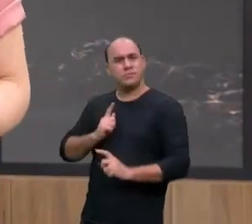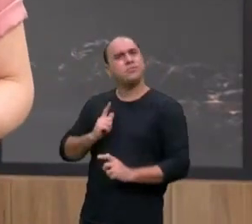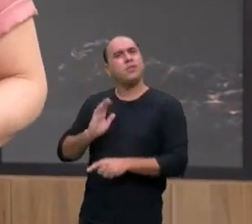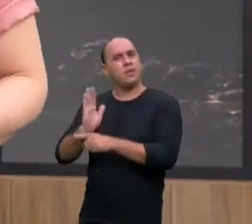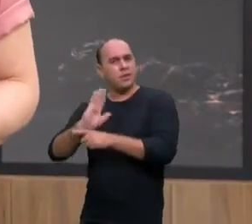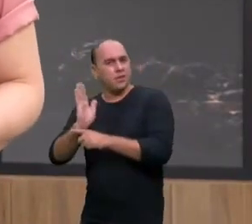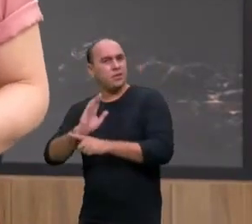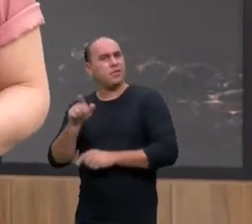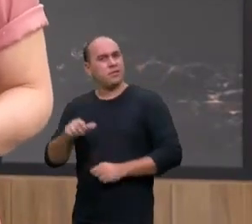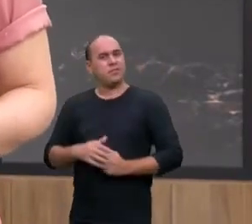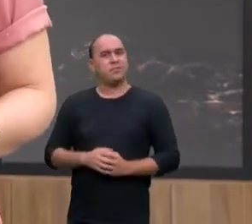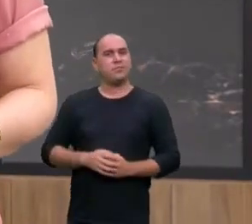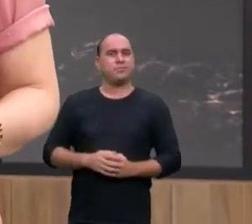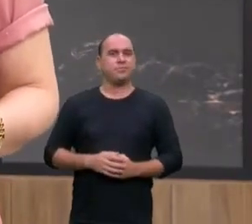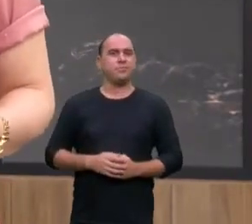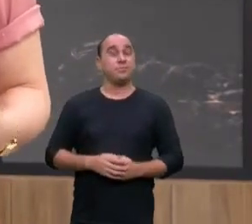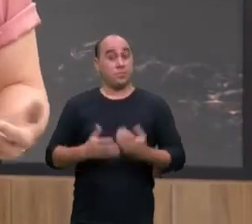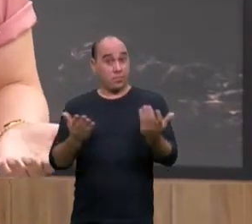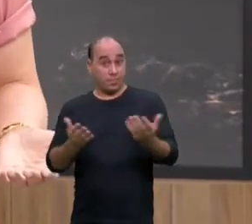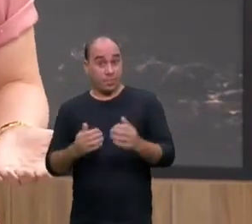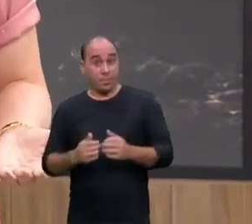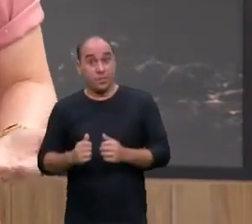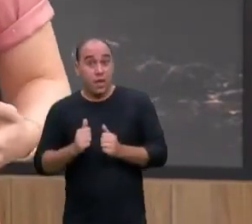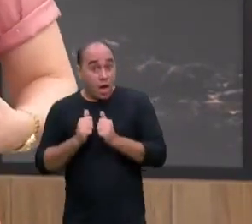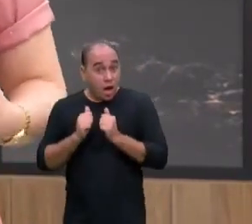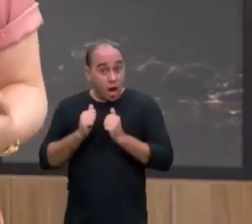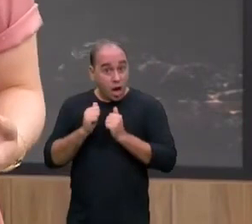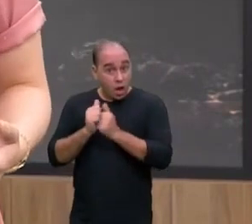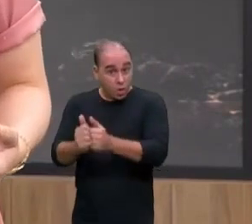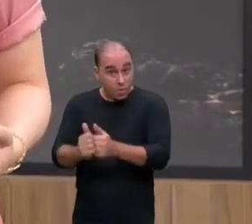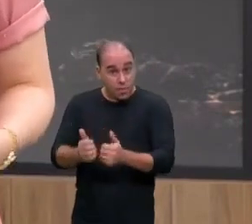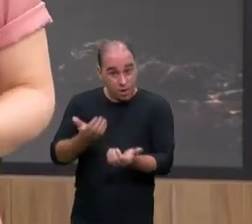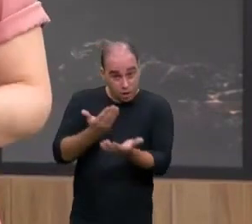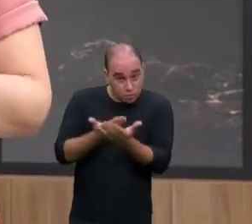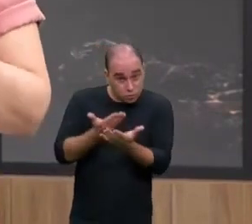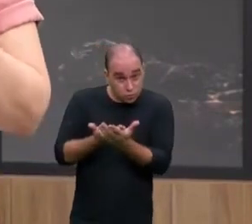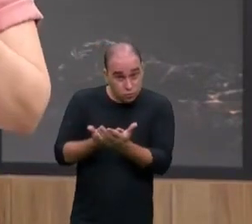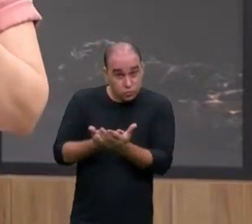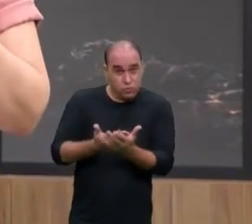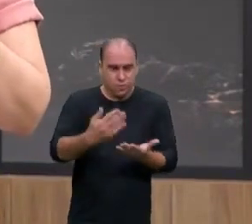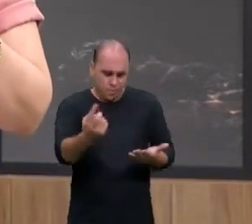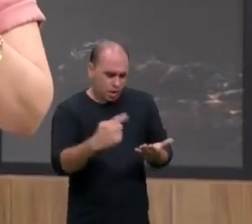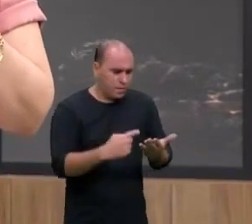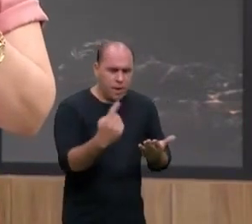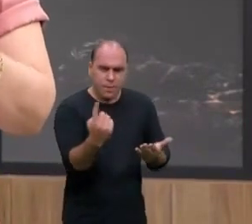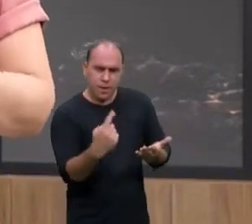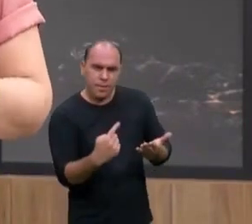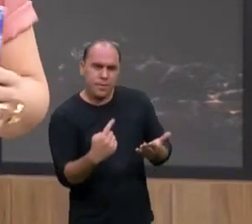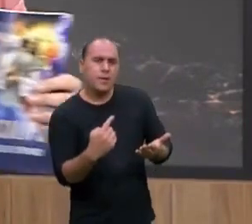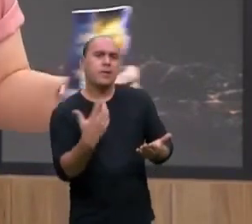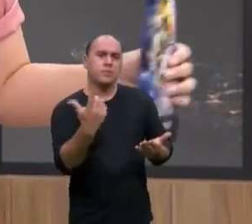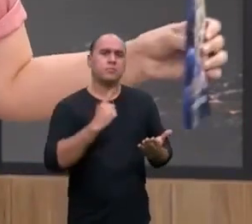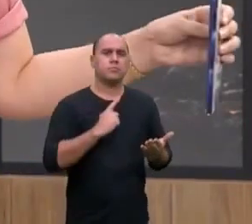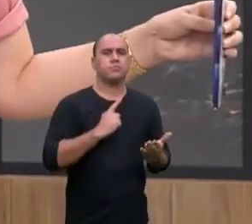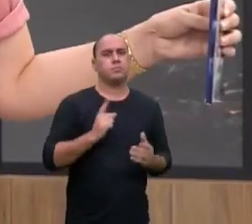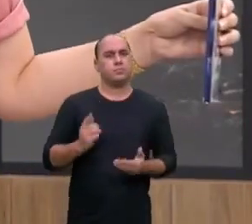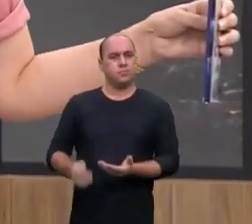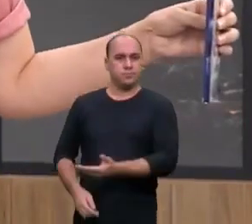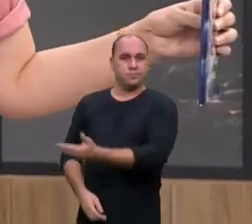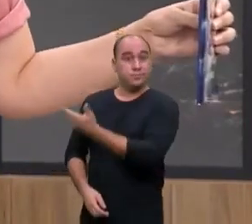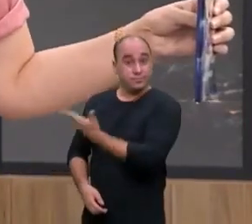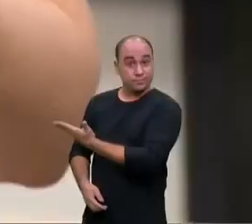play.com e para você poder acompanhar Esse estudo de maneira mais completa eu vou te oferecer esse guia de estudos